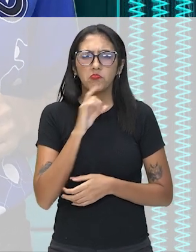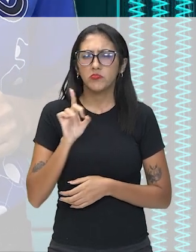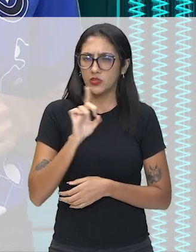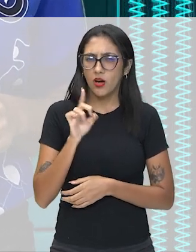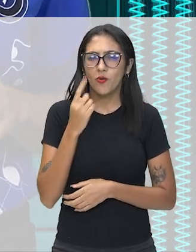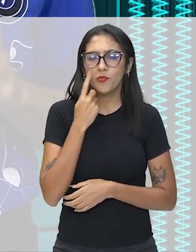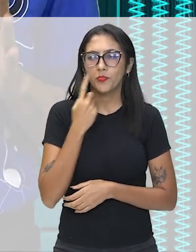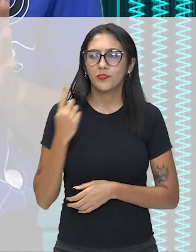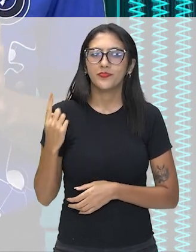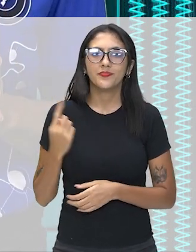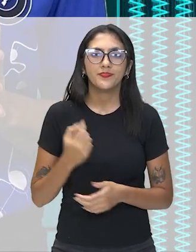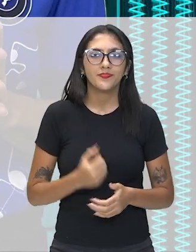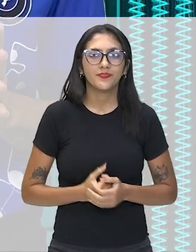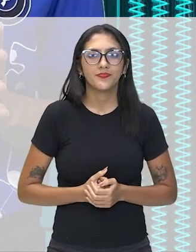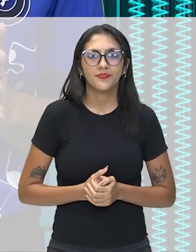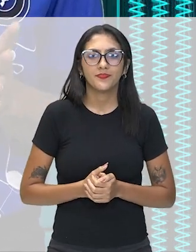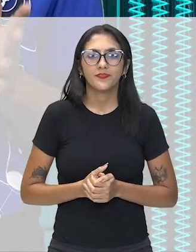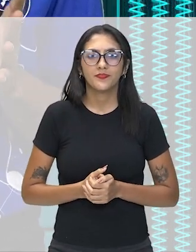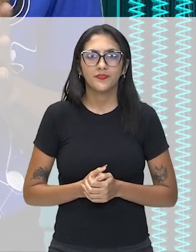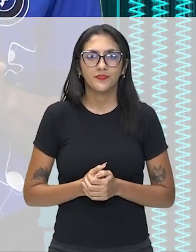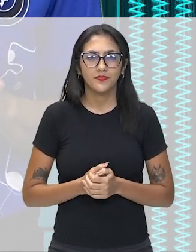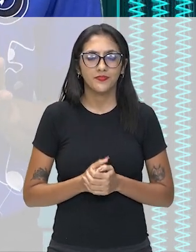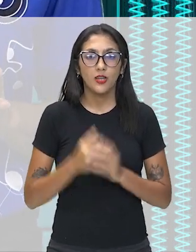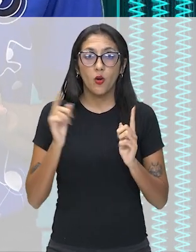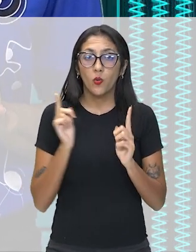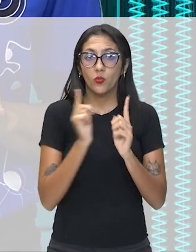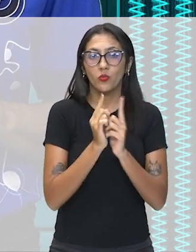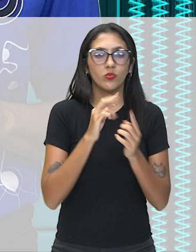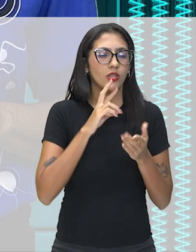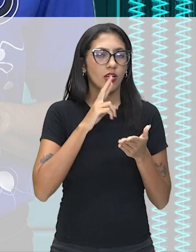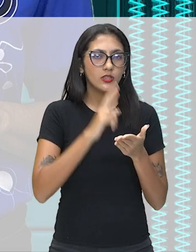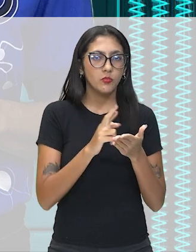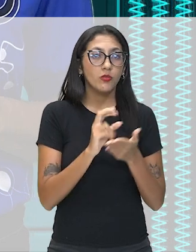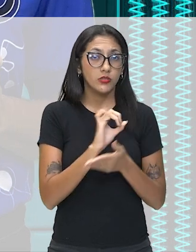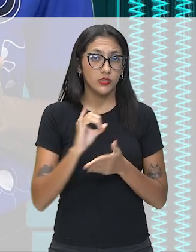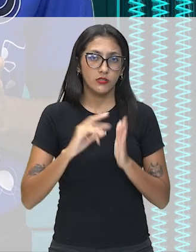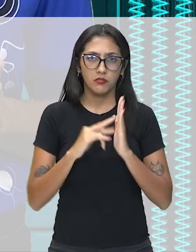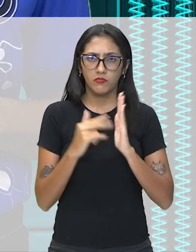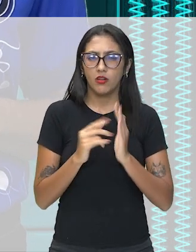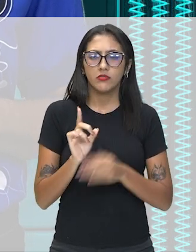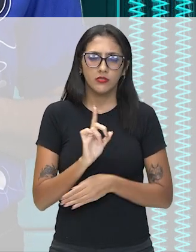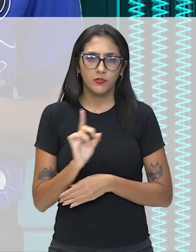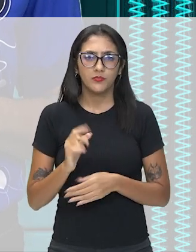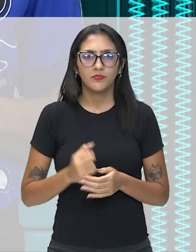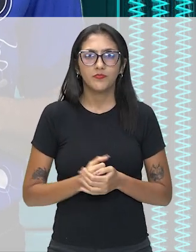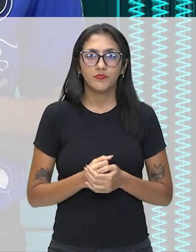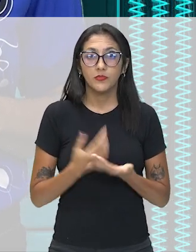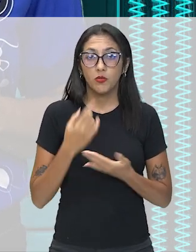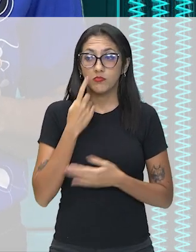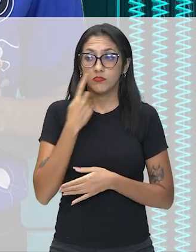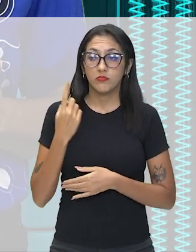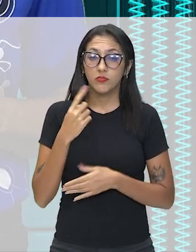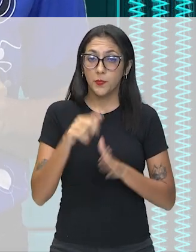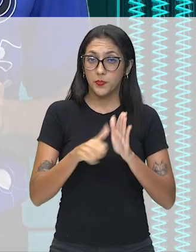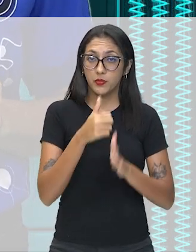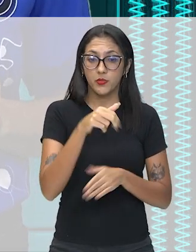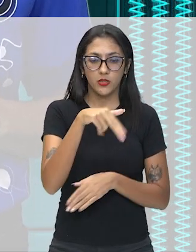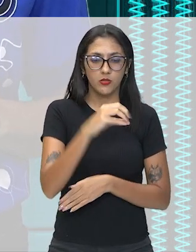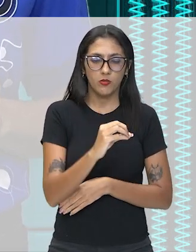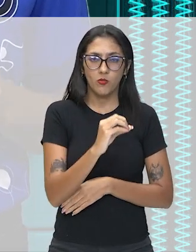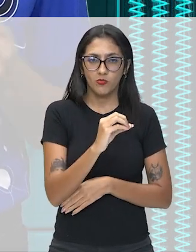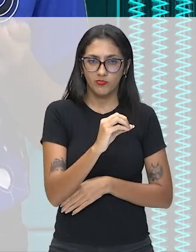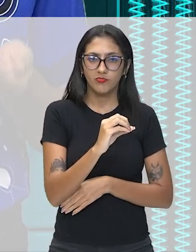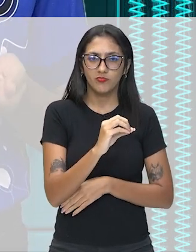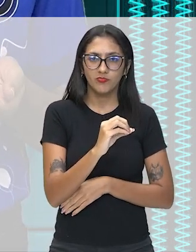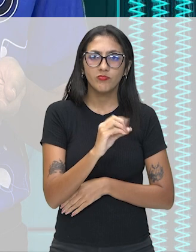opção. Resposta curta, não é? Se a resposta for negativa. Começando com no, certo?